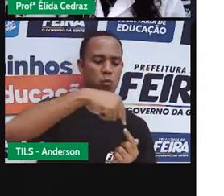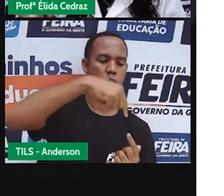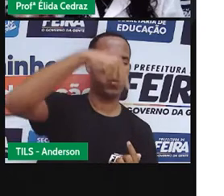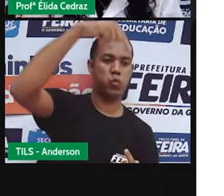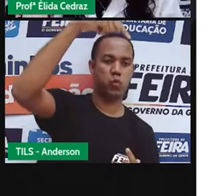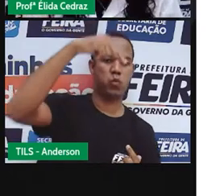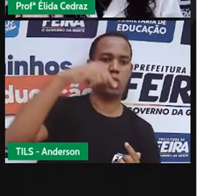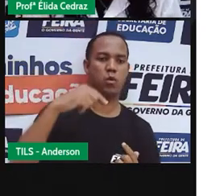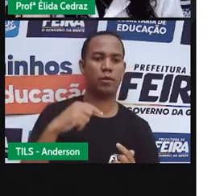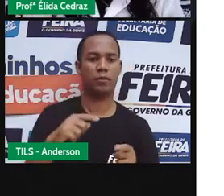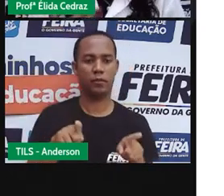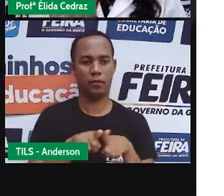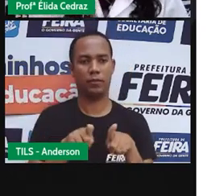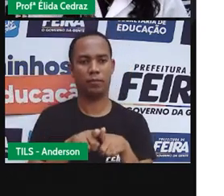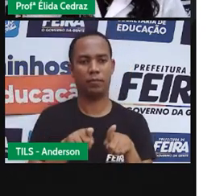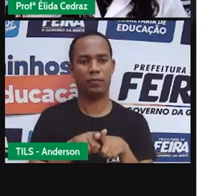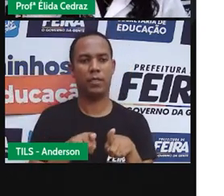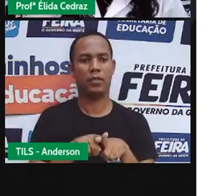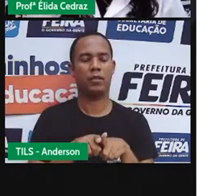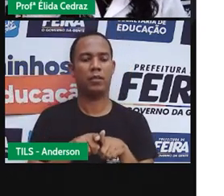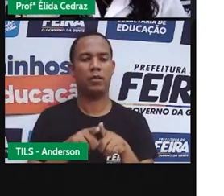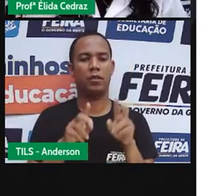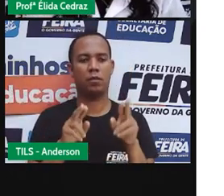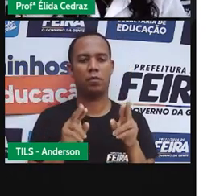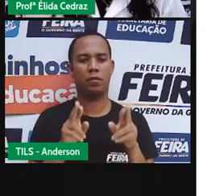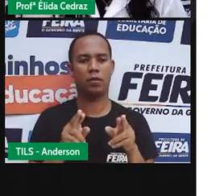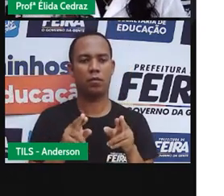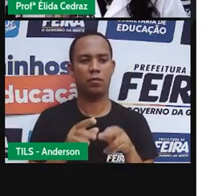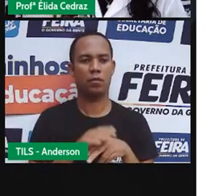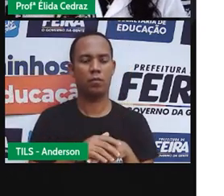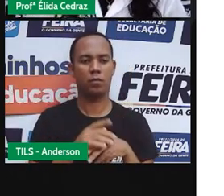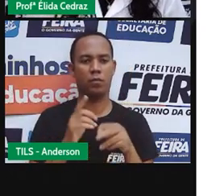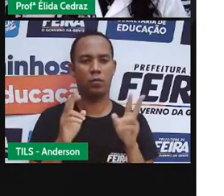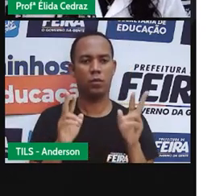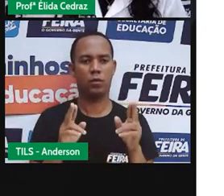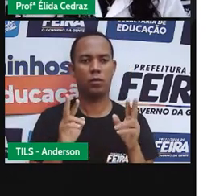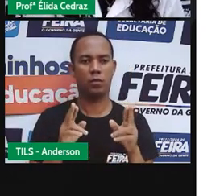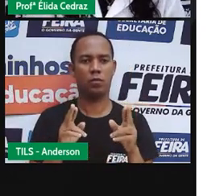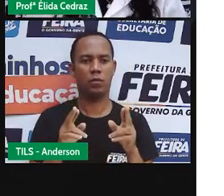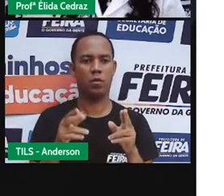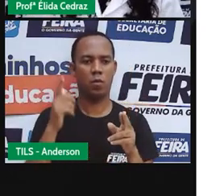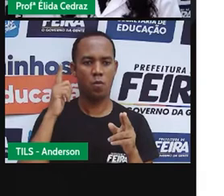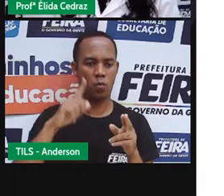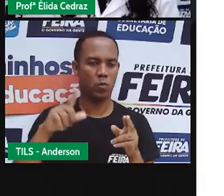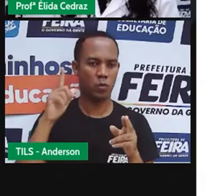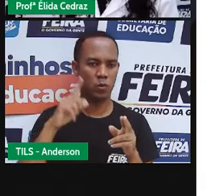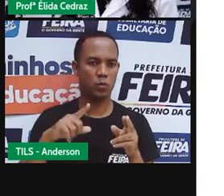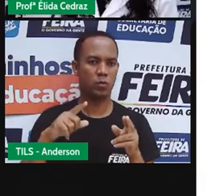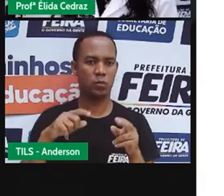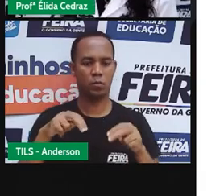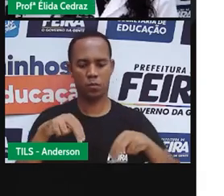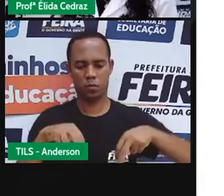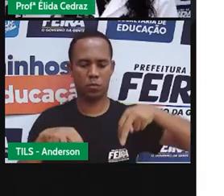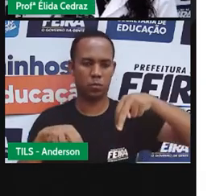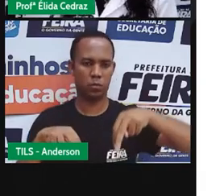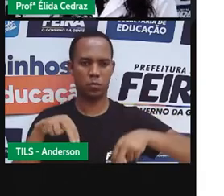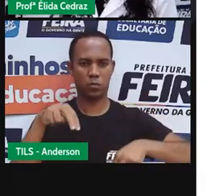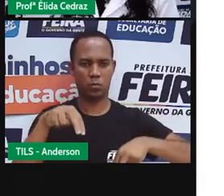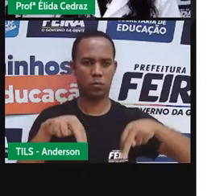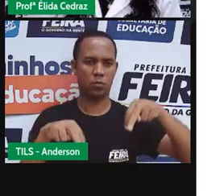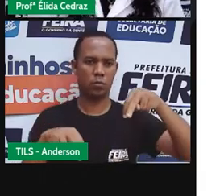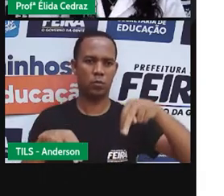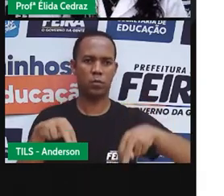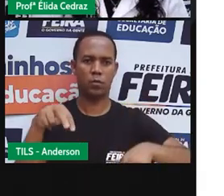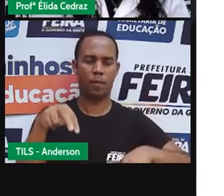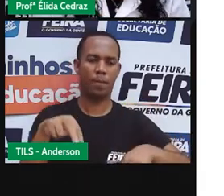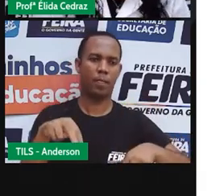longos, fortes e em forma de Y. Ao encontrar, vem as suas pernas de pau, aí